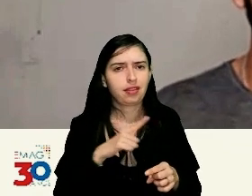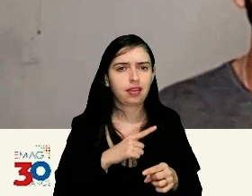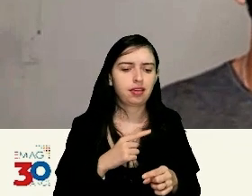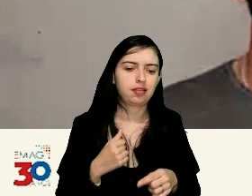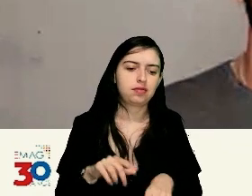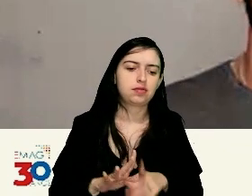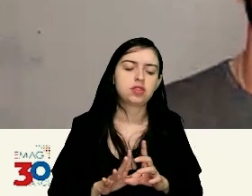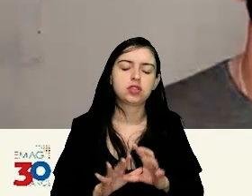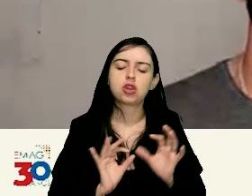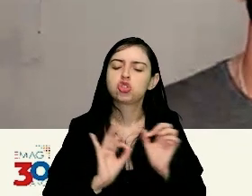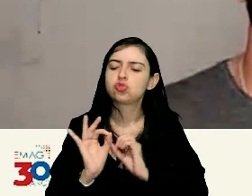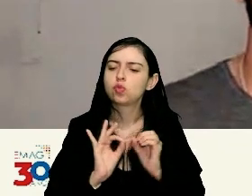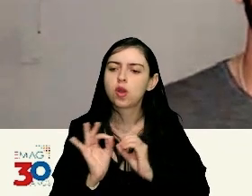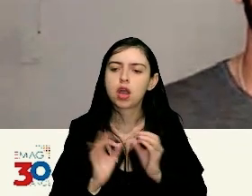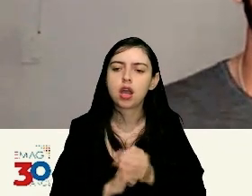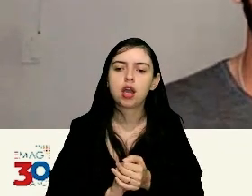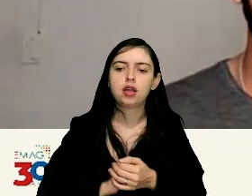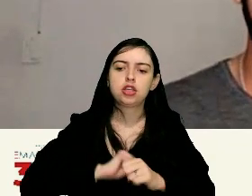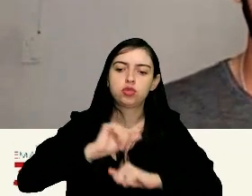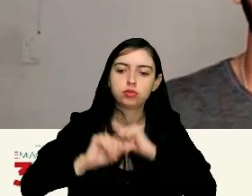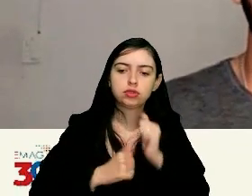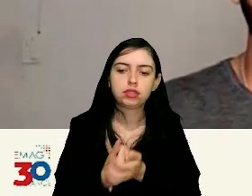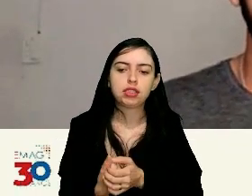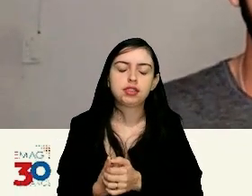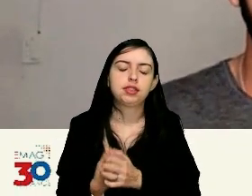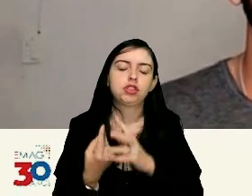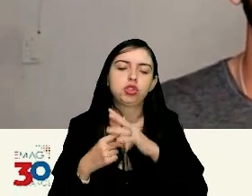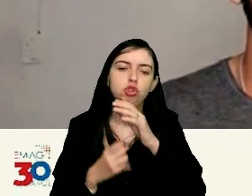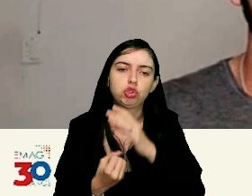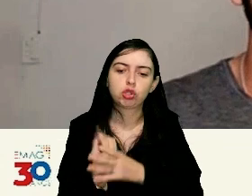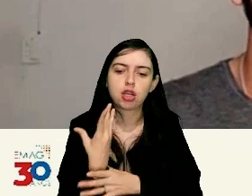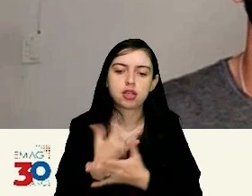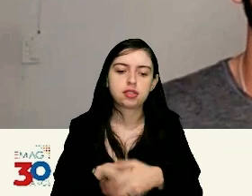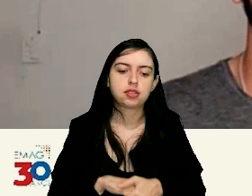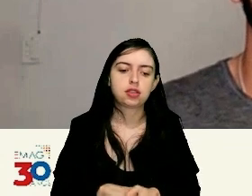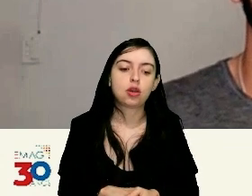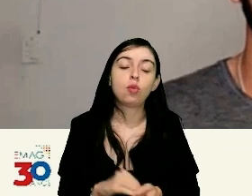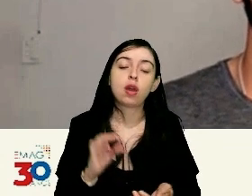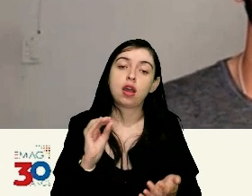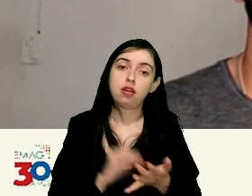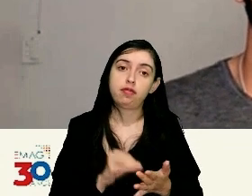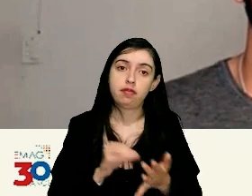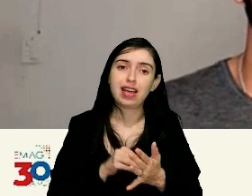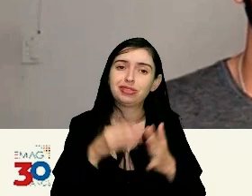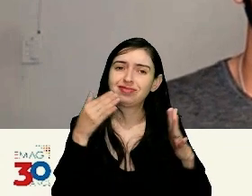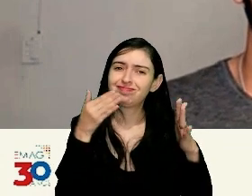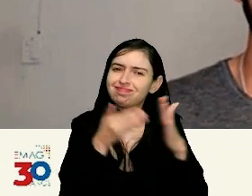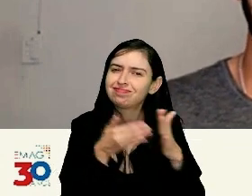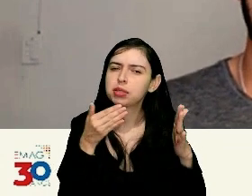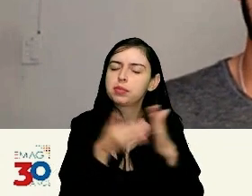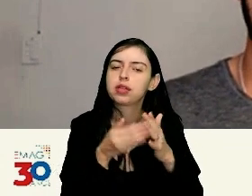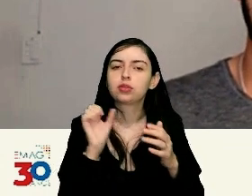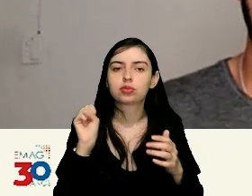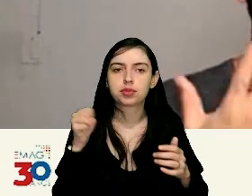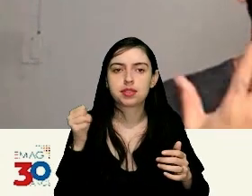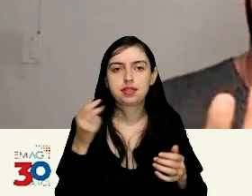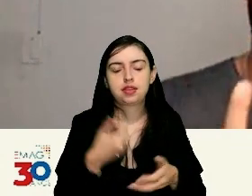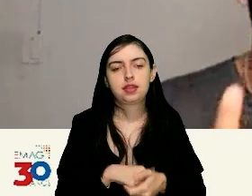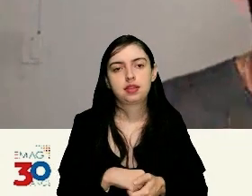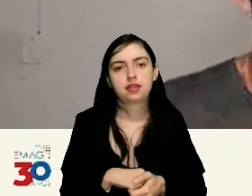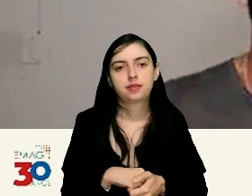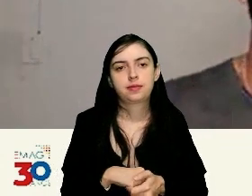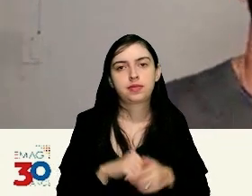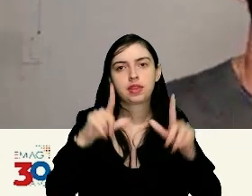reconciliação e de construção. Mas a ausência é um limitador, sim. As telas não